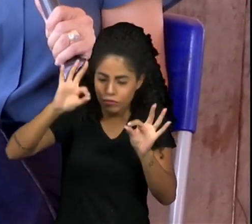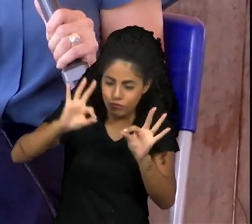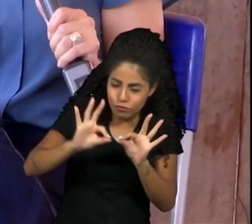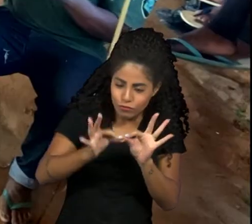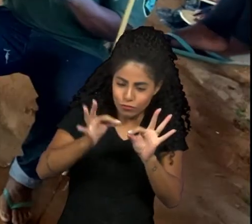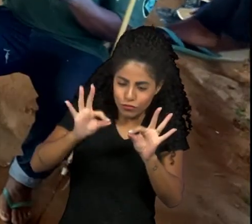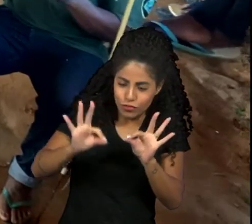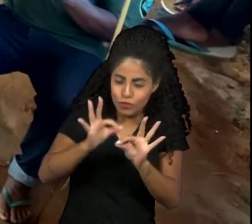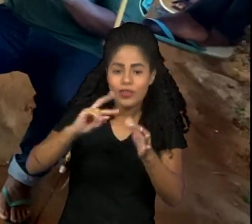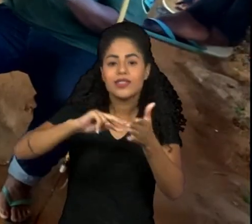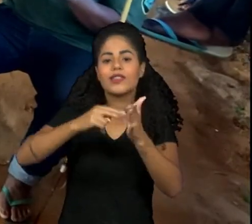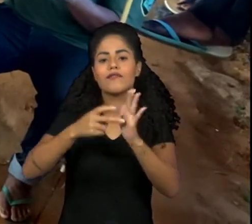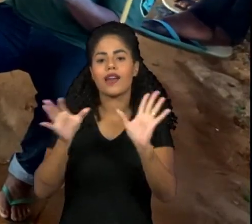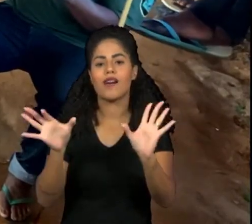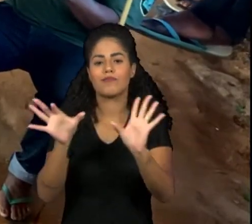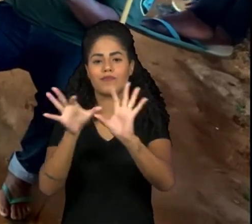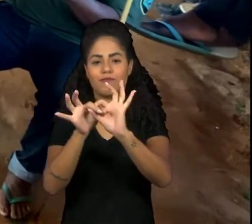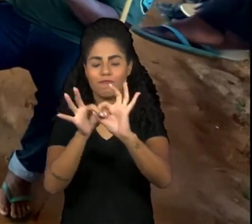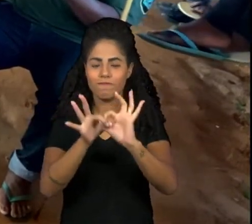a união.